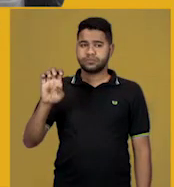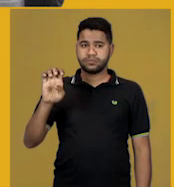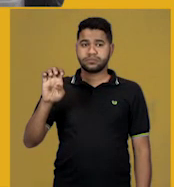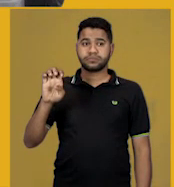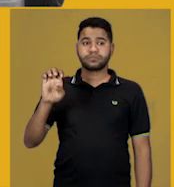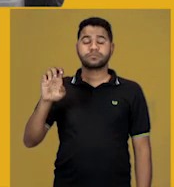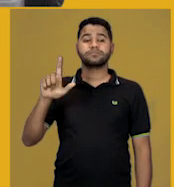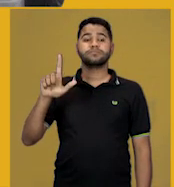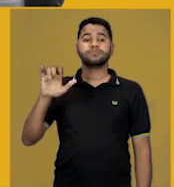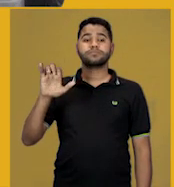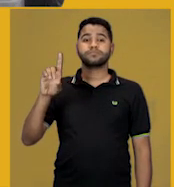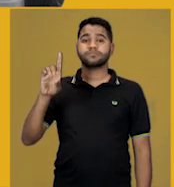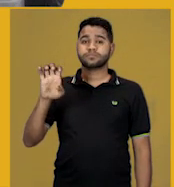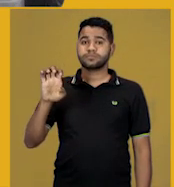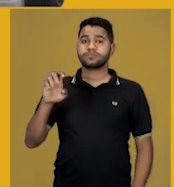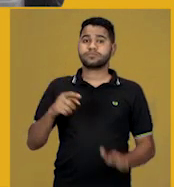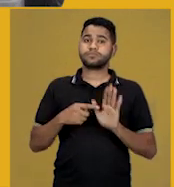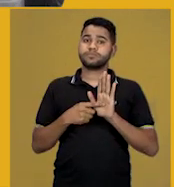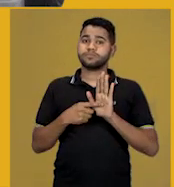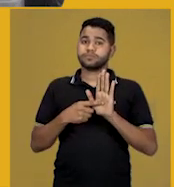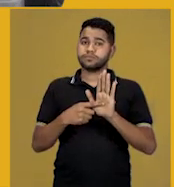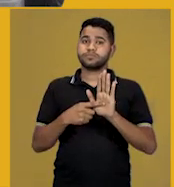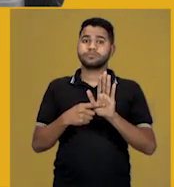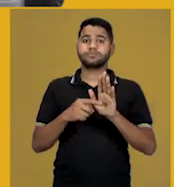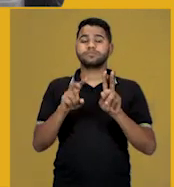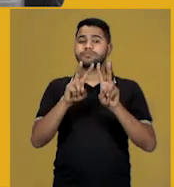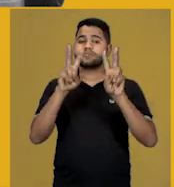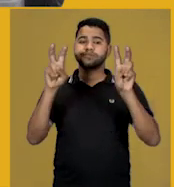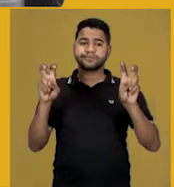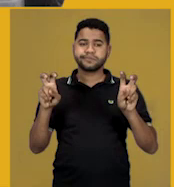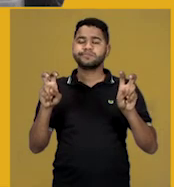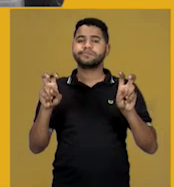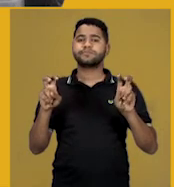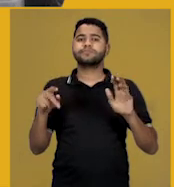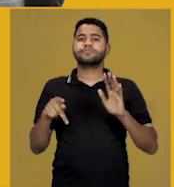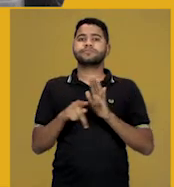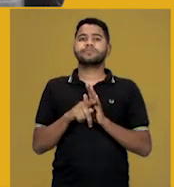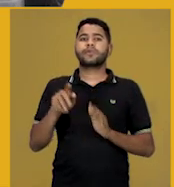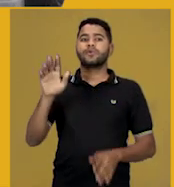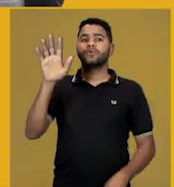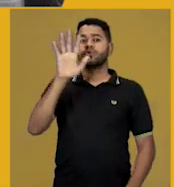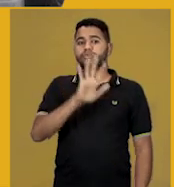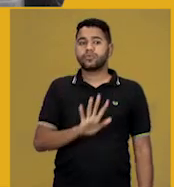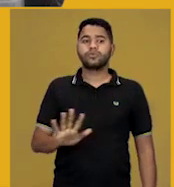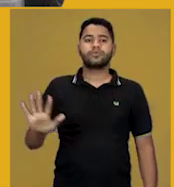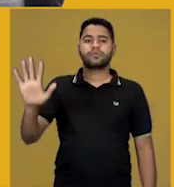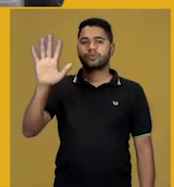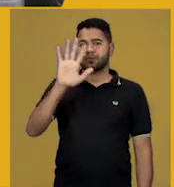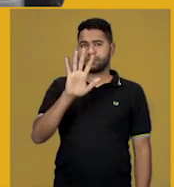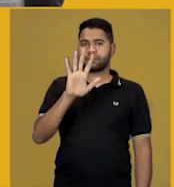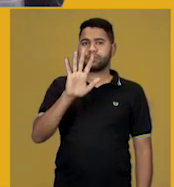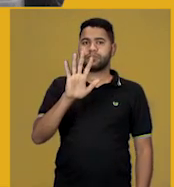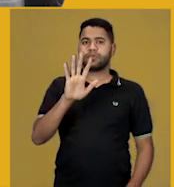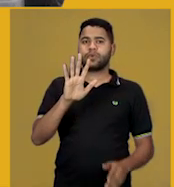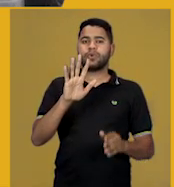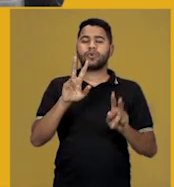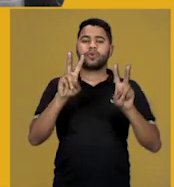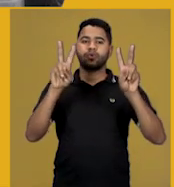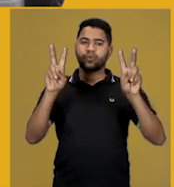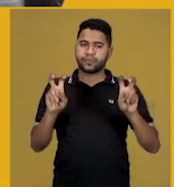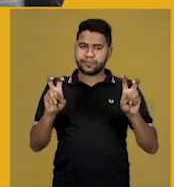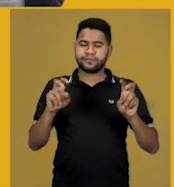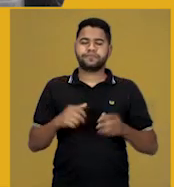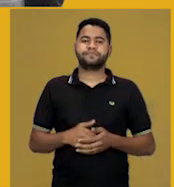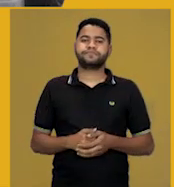lead, ele vai apresentar aí os aspectos gerais, né, do tema ali da